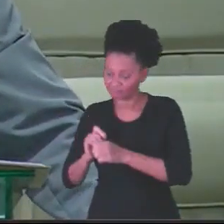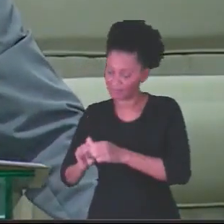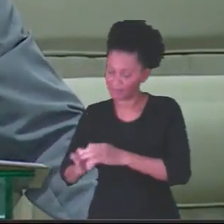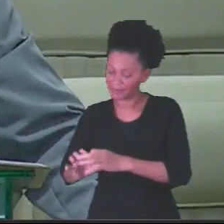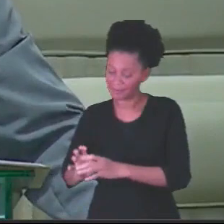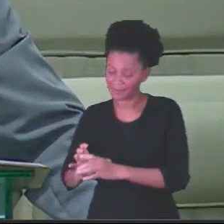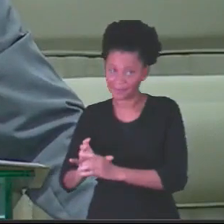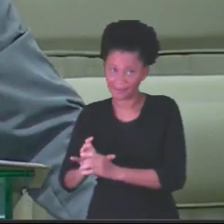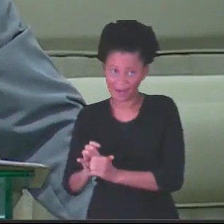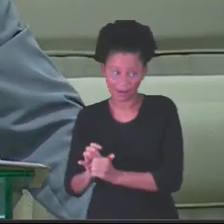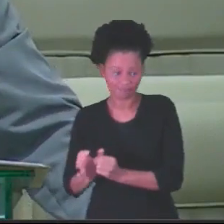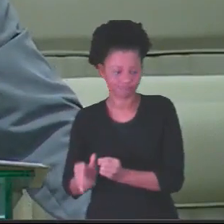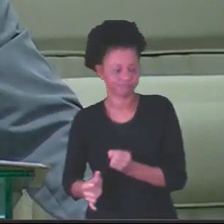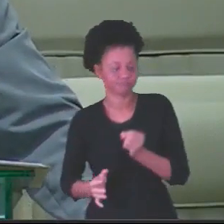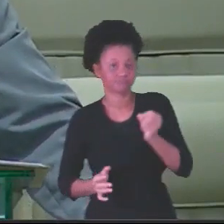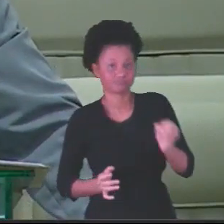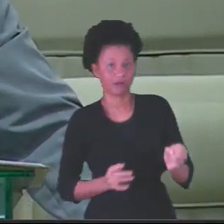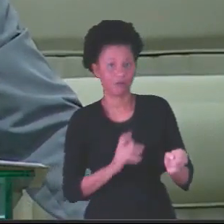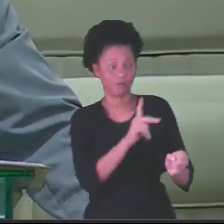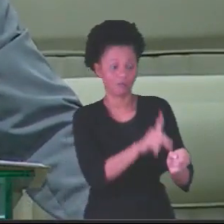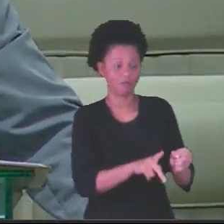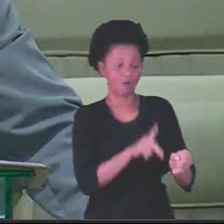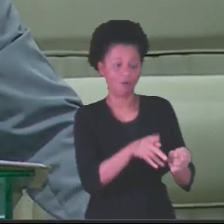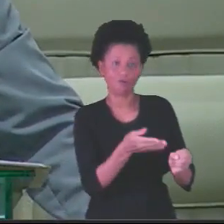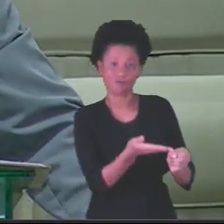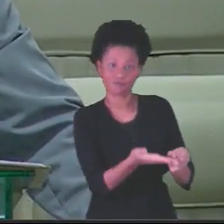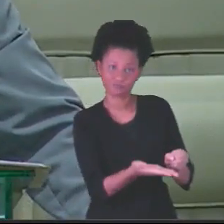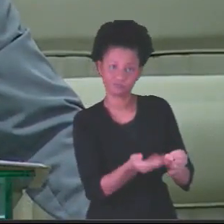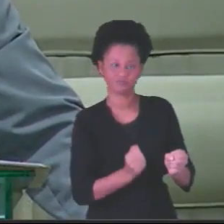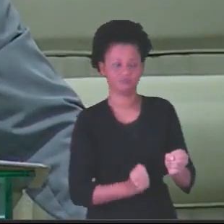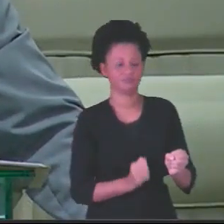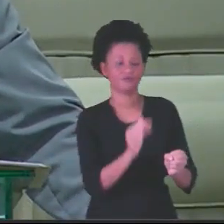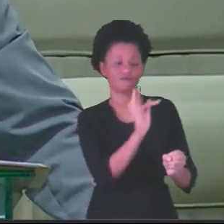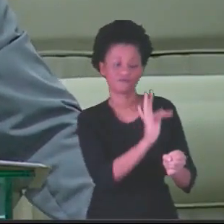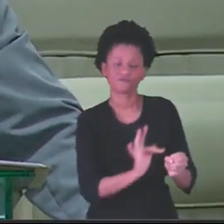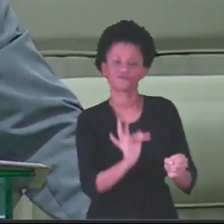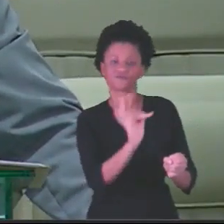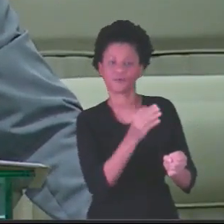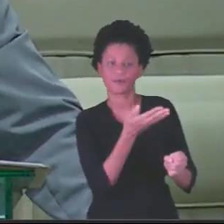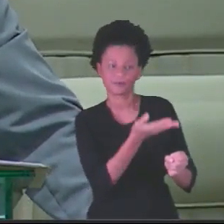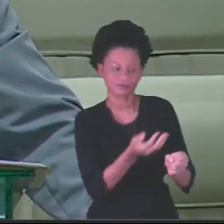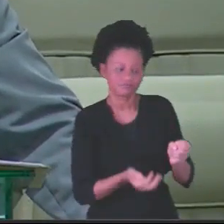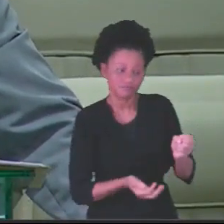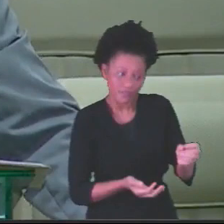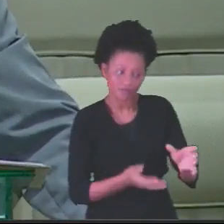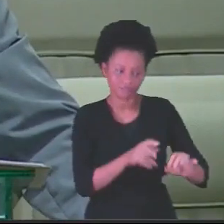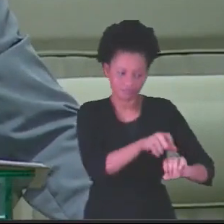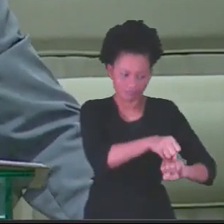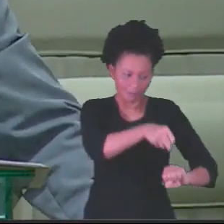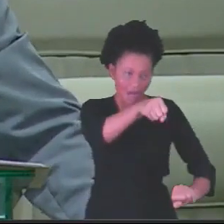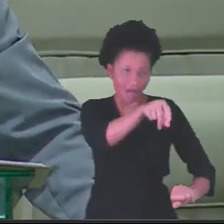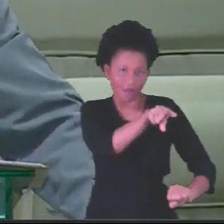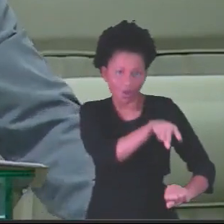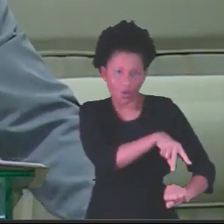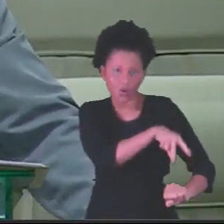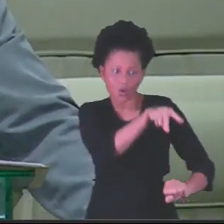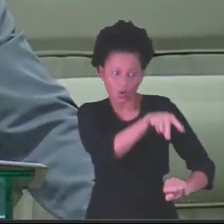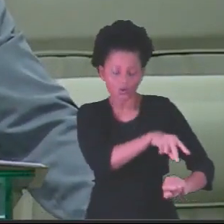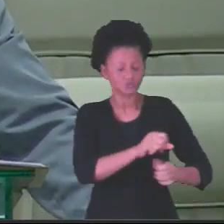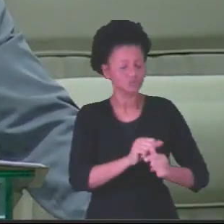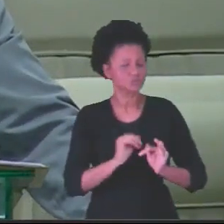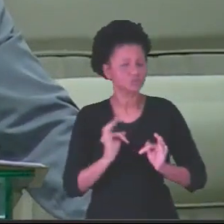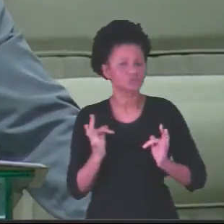essa é uma carta que e apesar de tudo quanto o paulo vai transmitir a